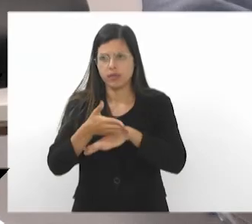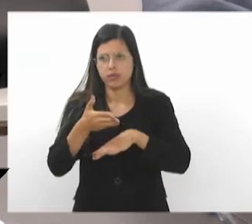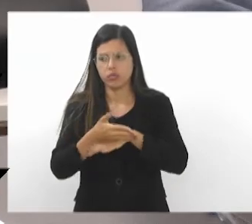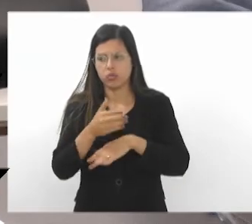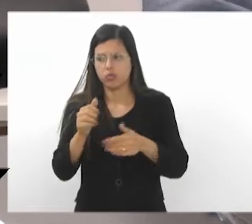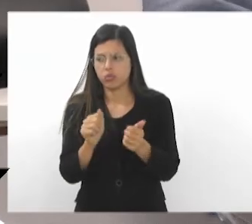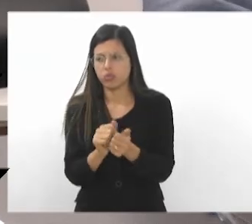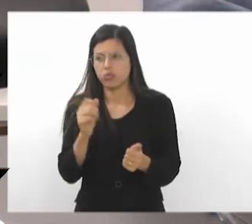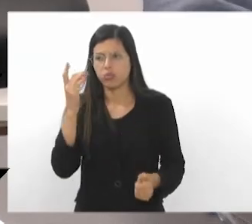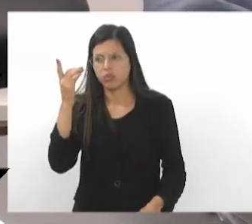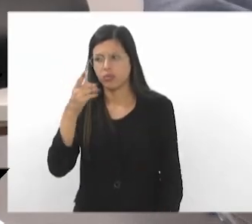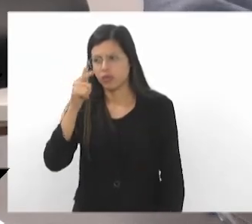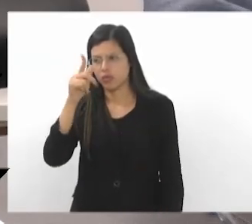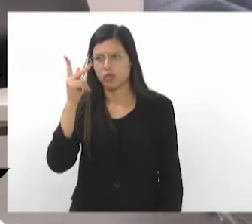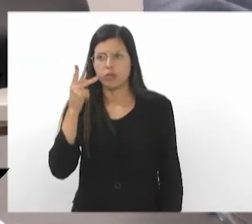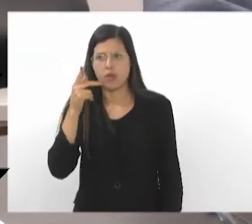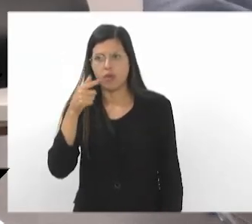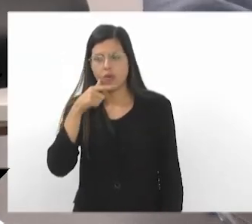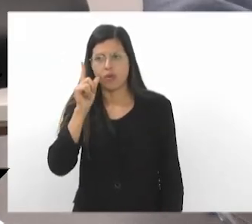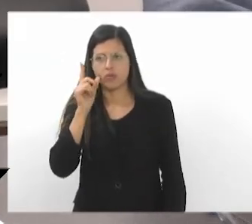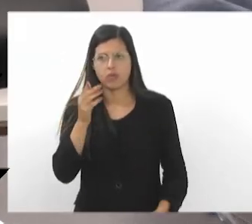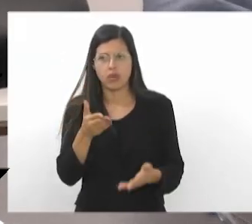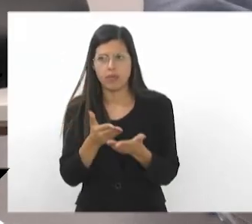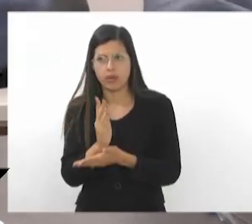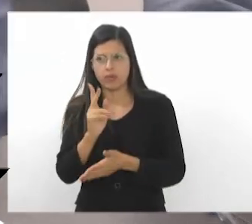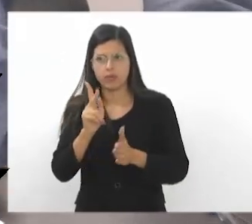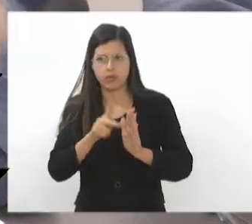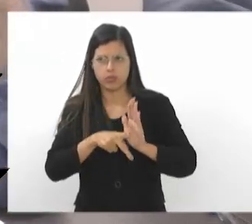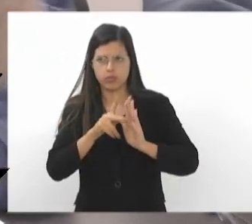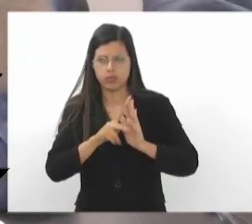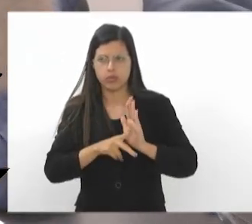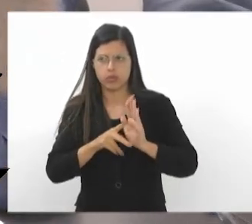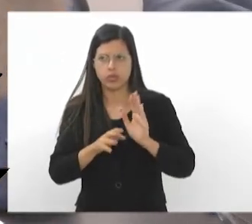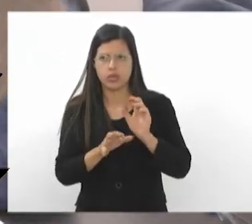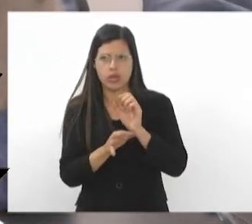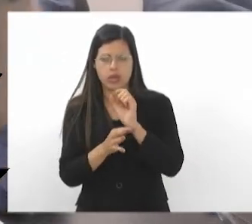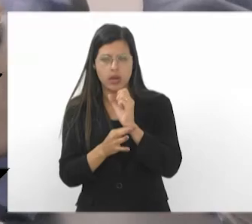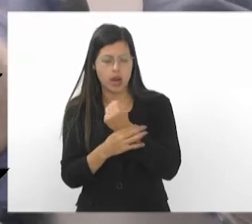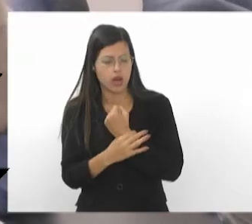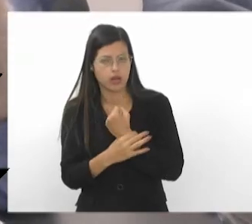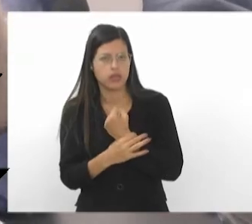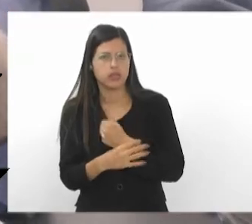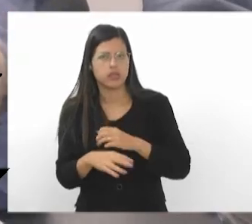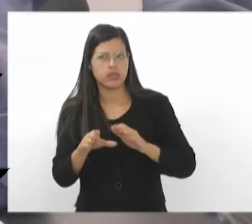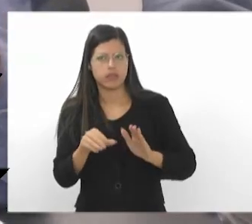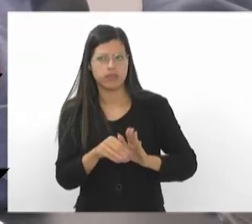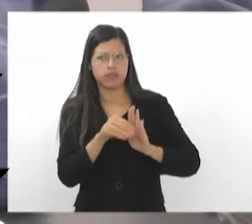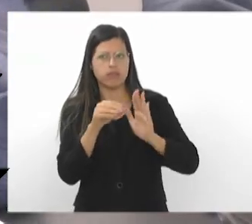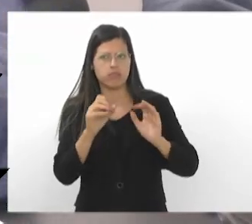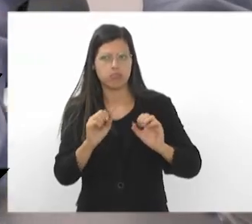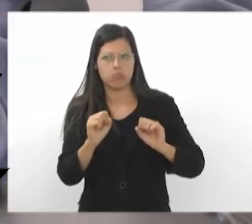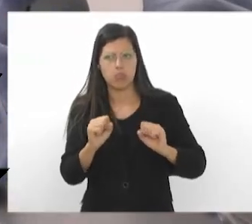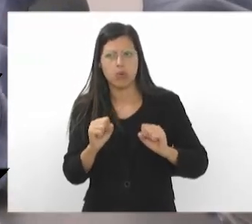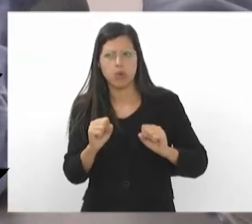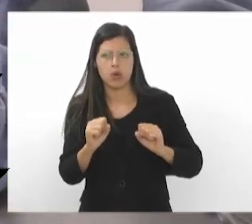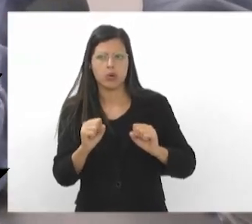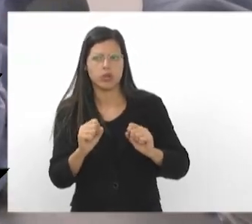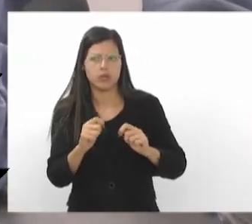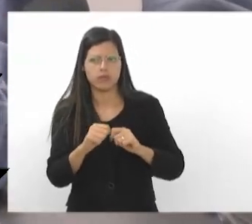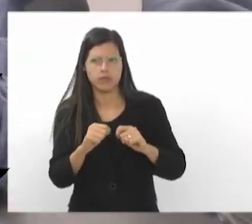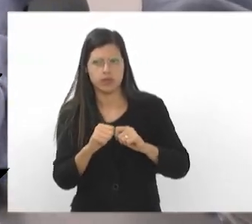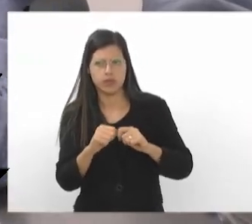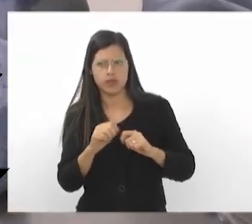Luiz Paulo ontem na aprovação do projeto que garante que as emendas poderão ser executadas no outro ano, também